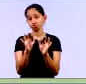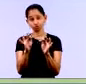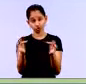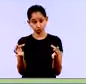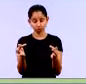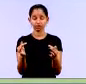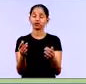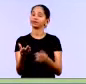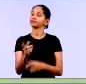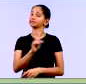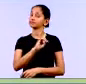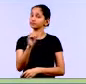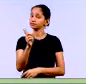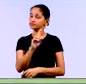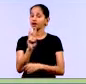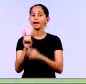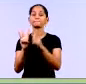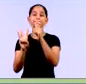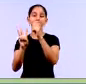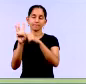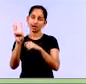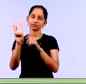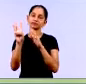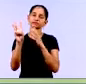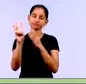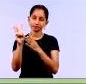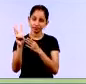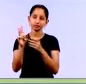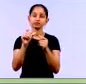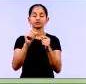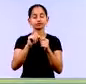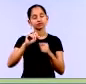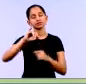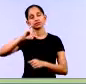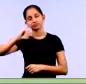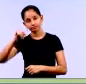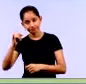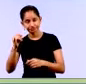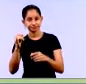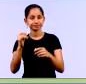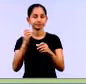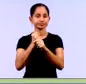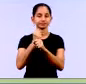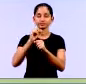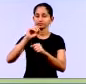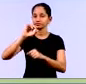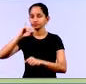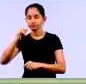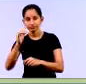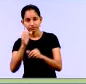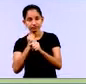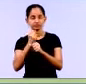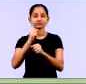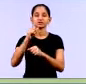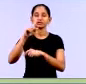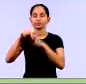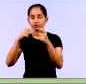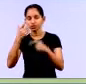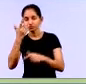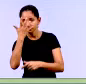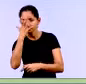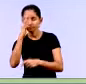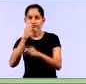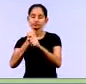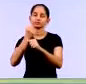trabalhando trimestralmente, então, janeiro, 1.100, fevereiro, 1.100,